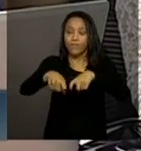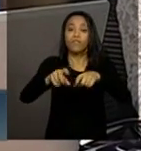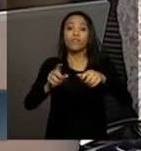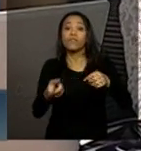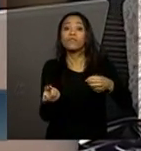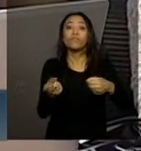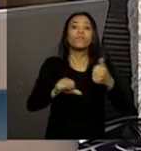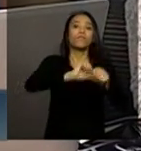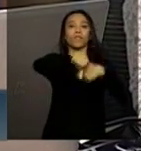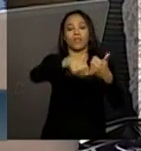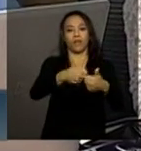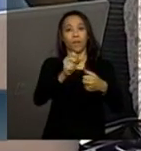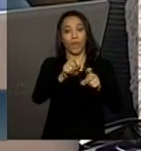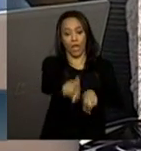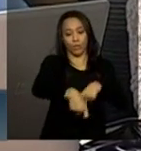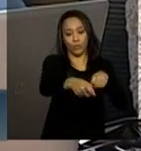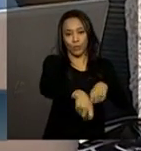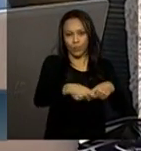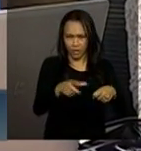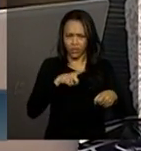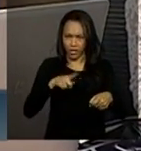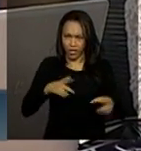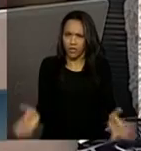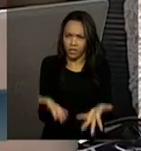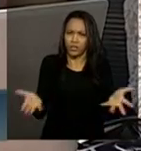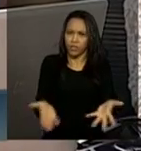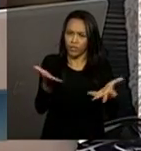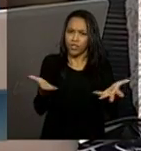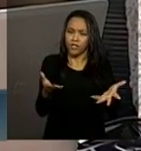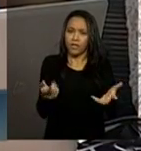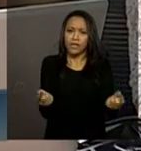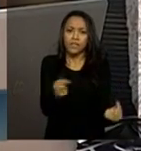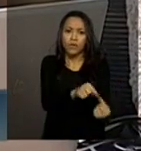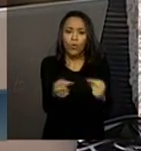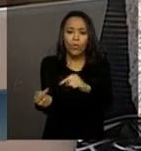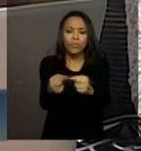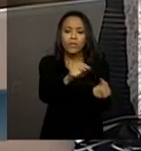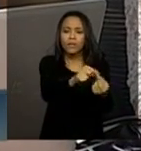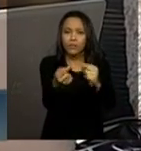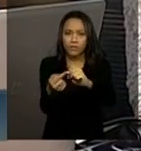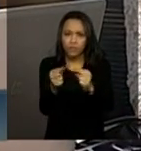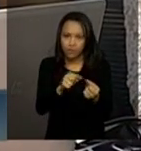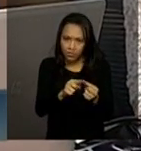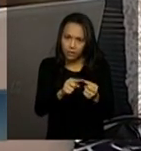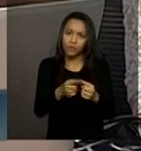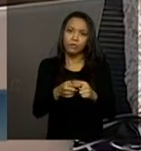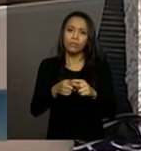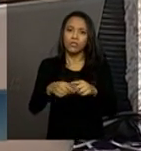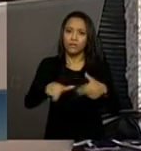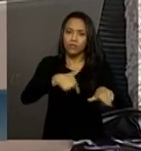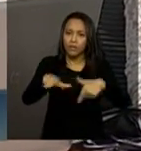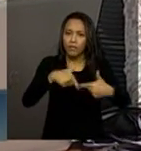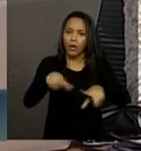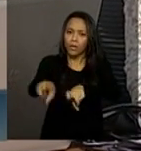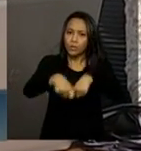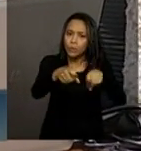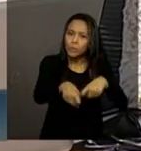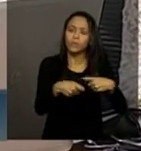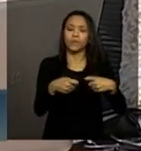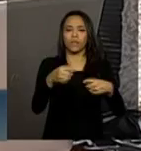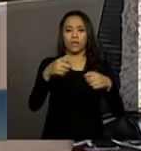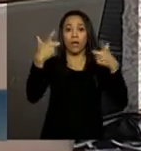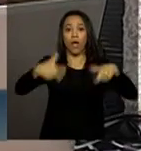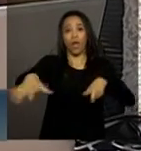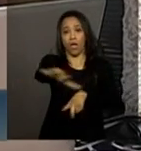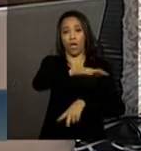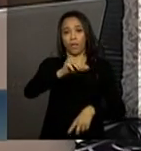uma série de políticas públicas que estão incentivando esses sistemas integrados na Amazônia. Você poderia falar para a gente? Posso falar do ABC.